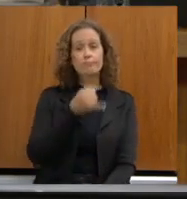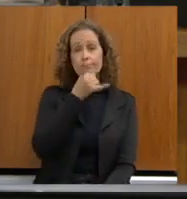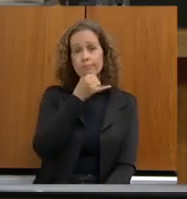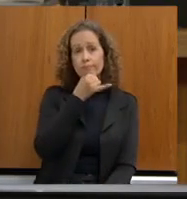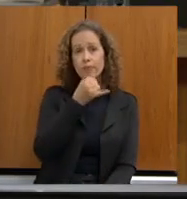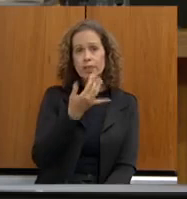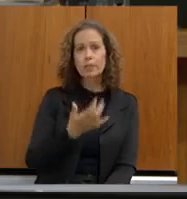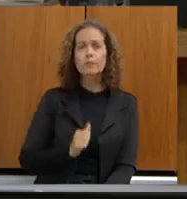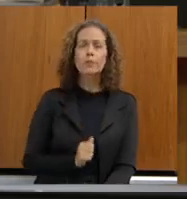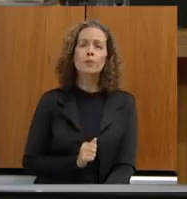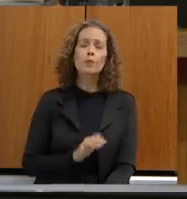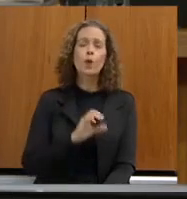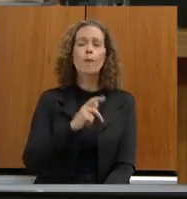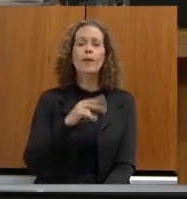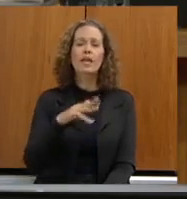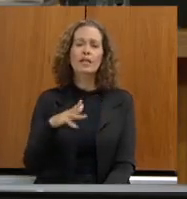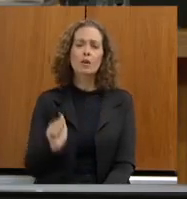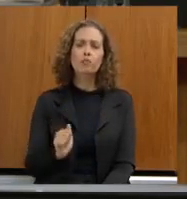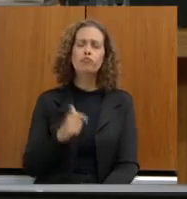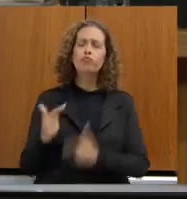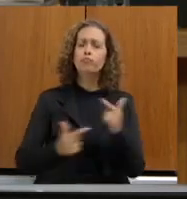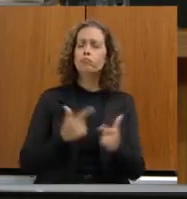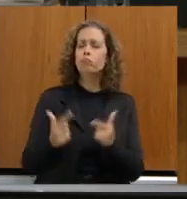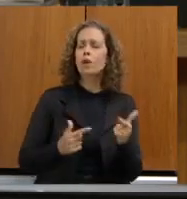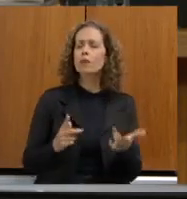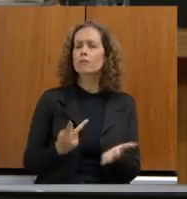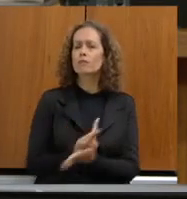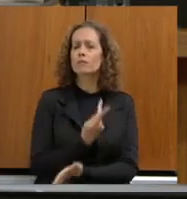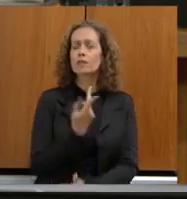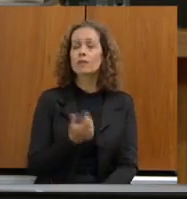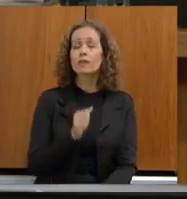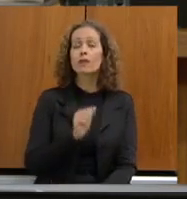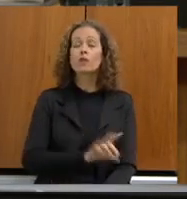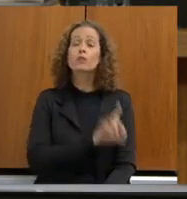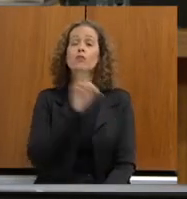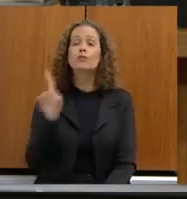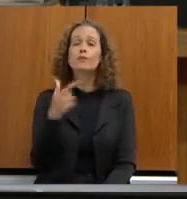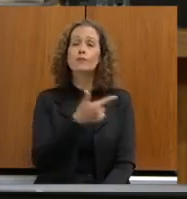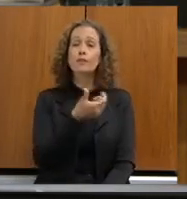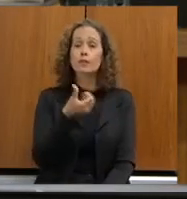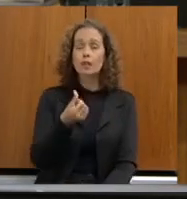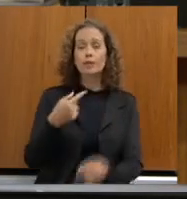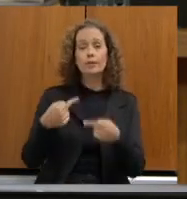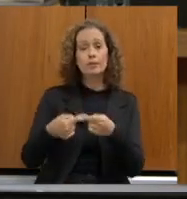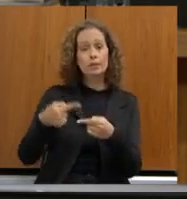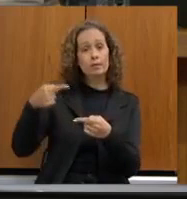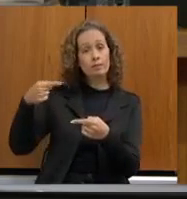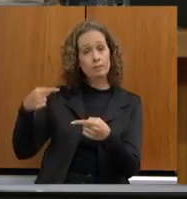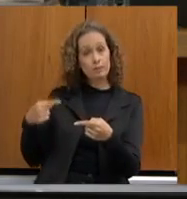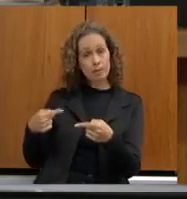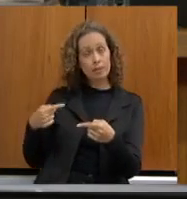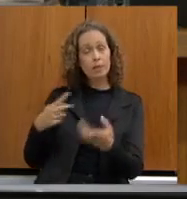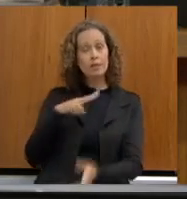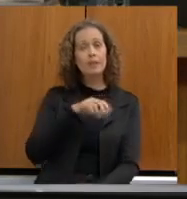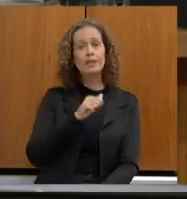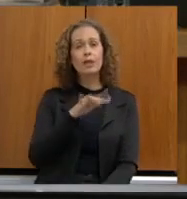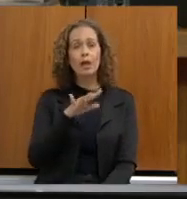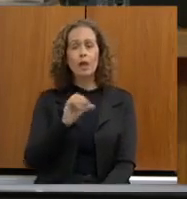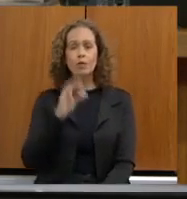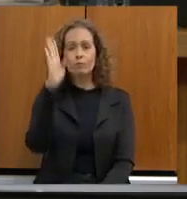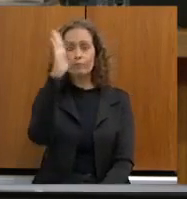operação que ocorreu agora no dia 26 dessa semana passada Marco Brasil